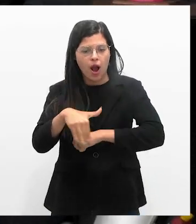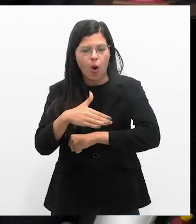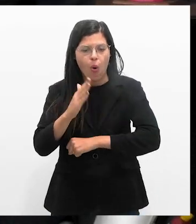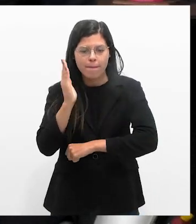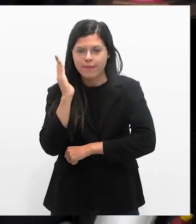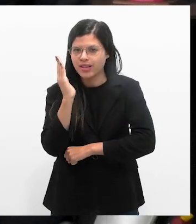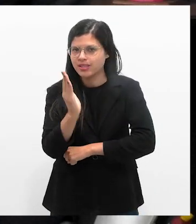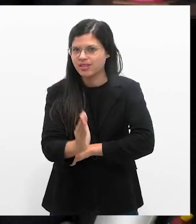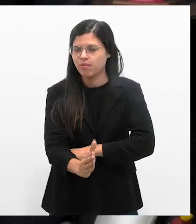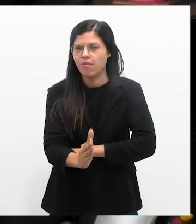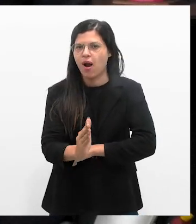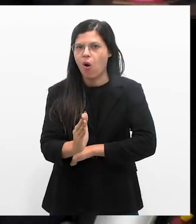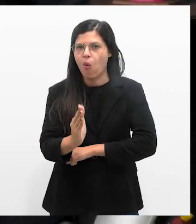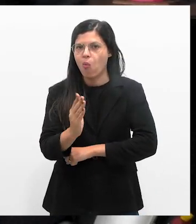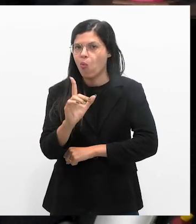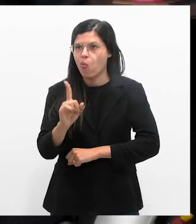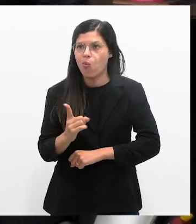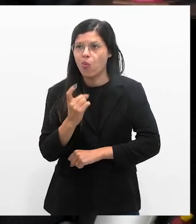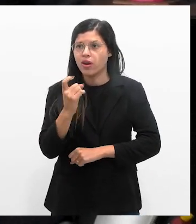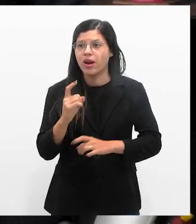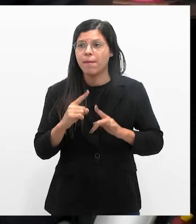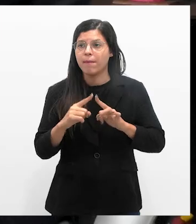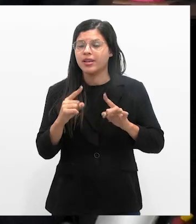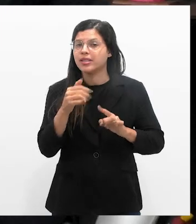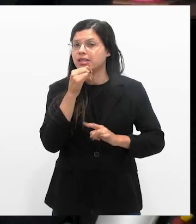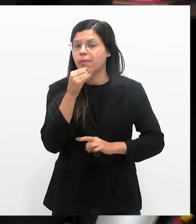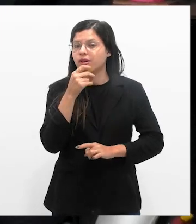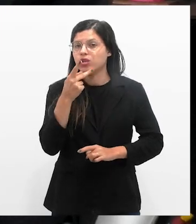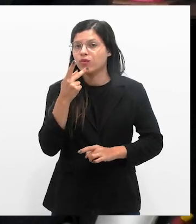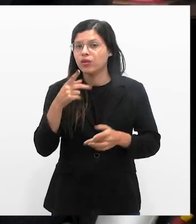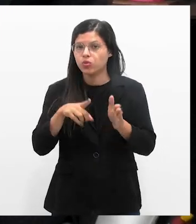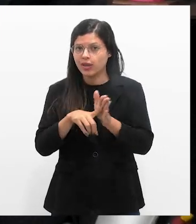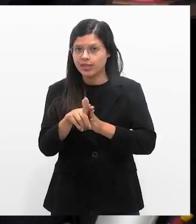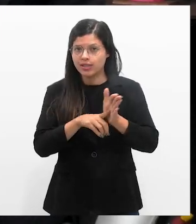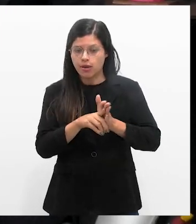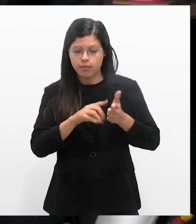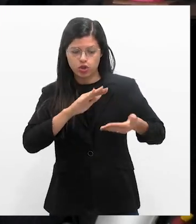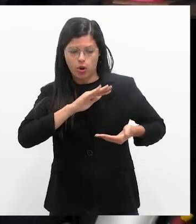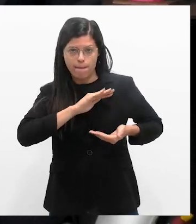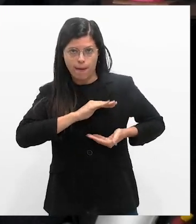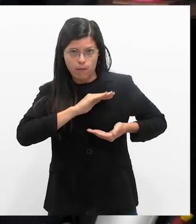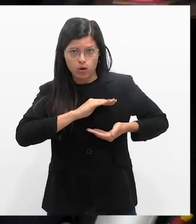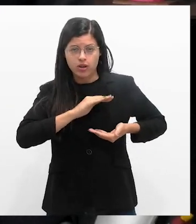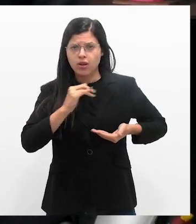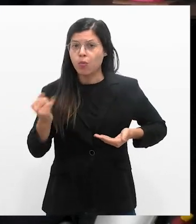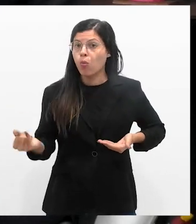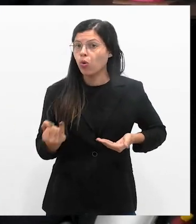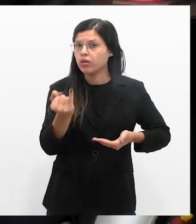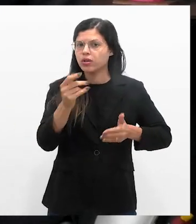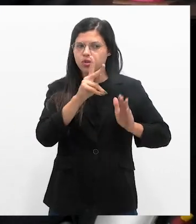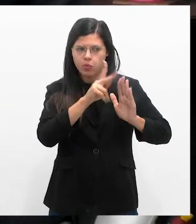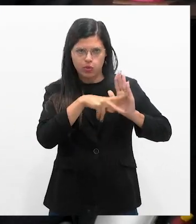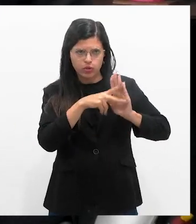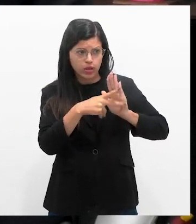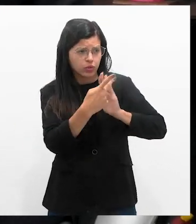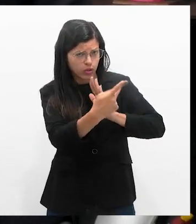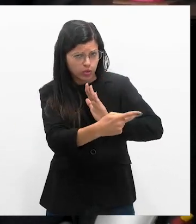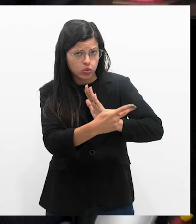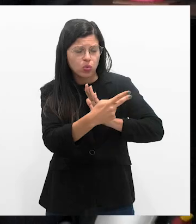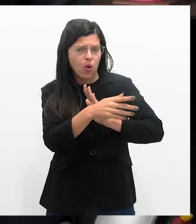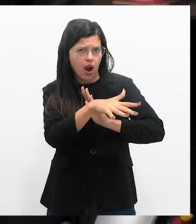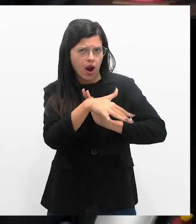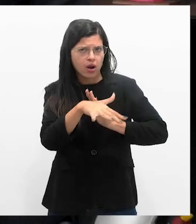Mas quando você fala do exame de mamografia, por exemplo, que foi um importante projeto, né, da